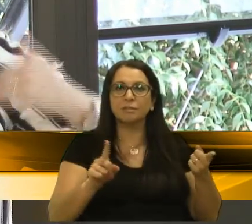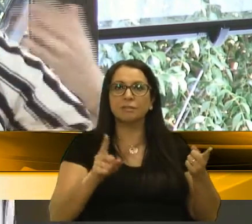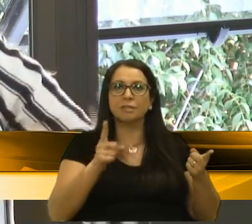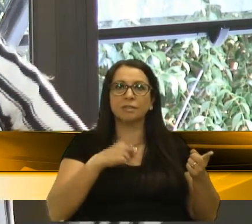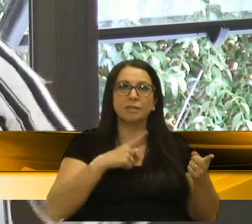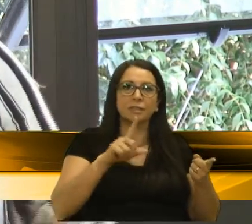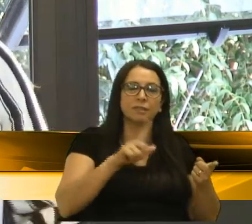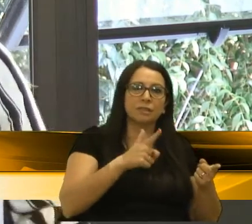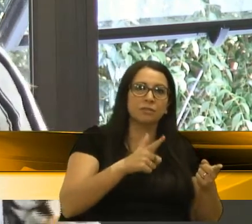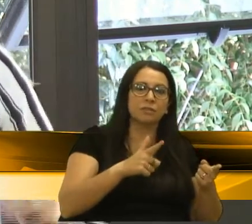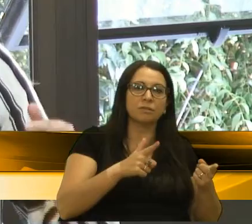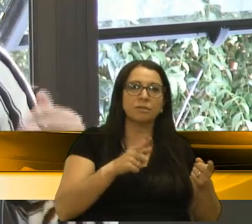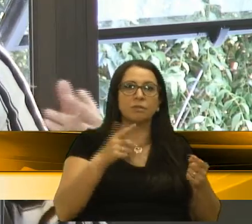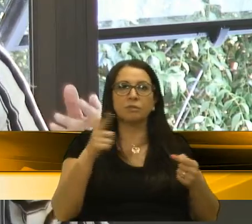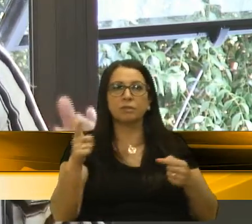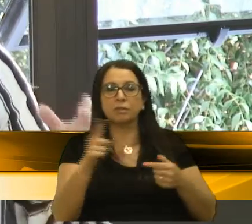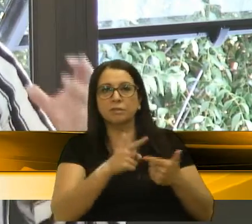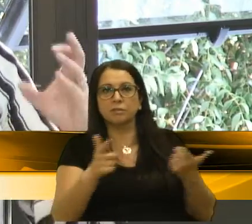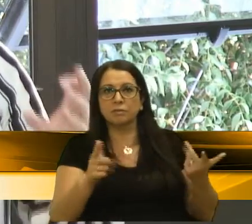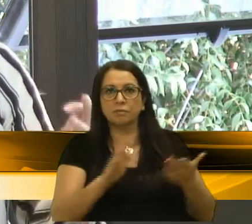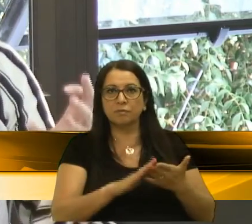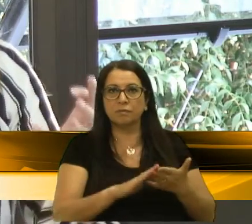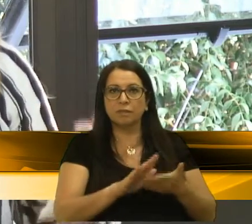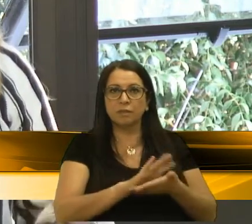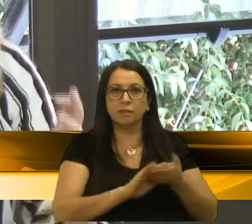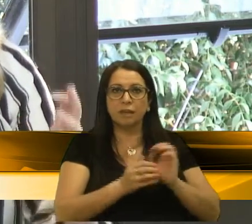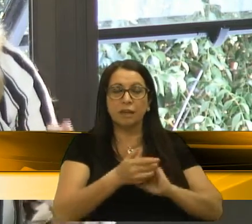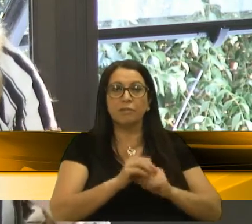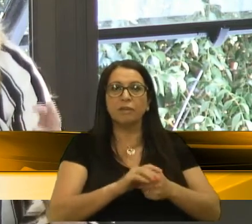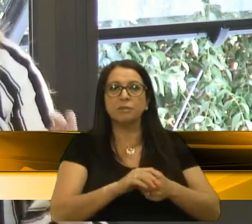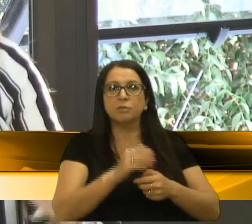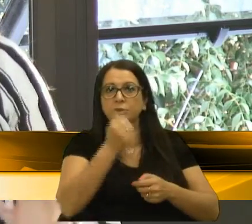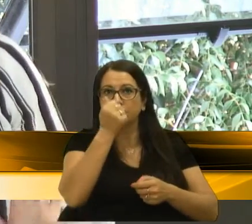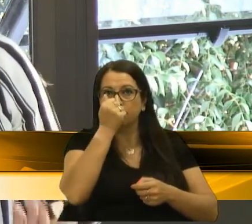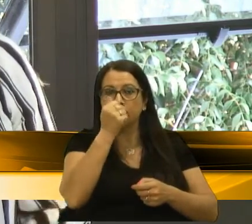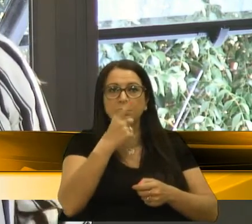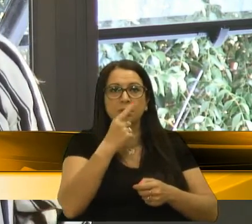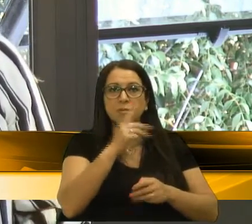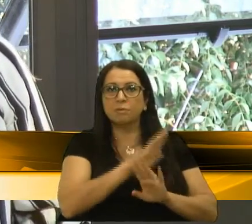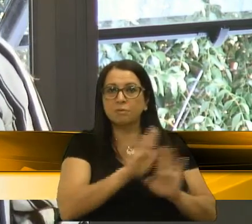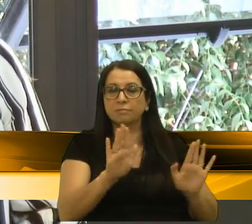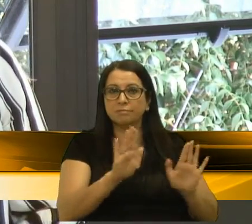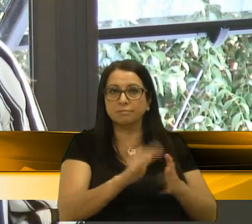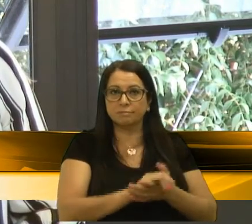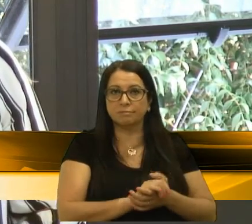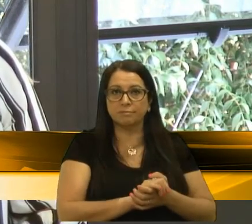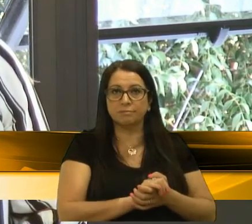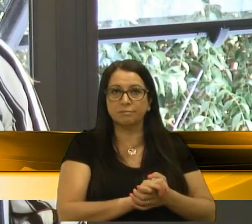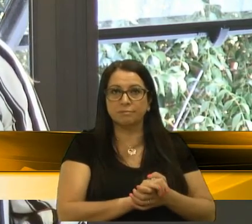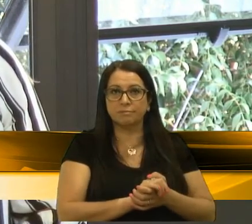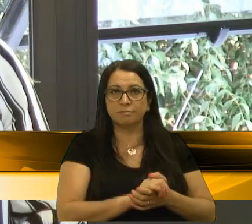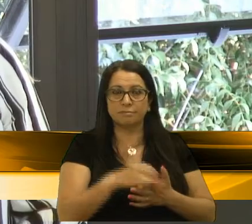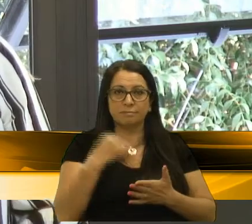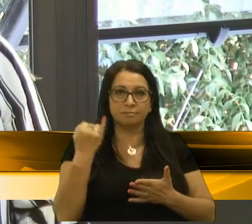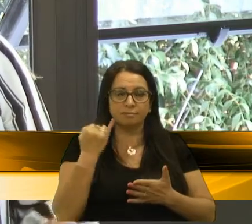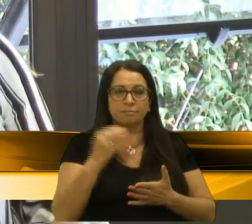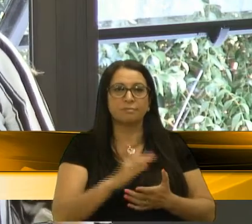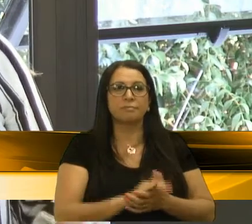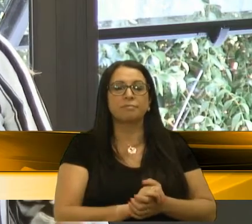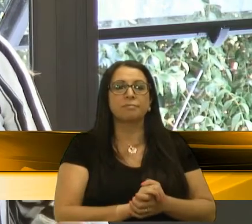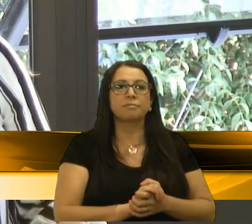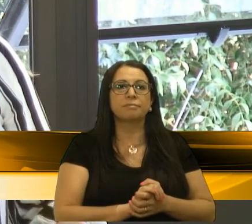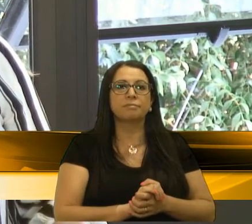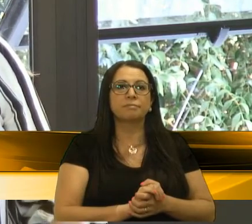não tem isso, se tem ou não tem aquilo. Lavar as mãos com sabão e água é importante.